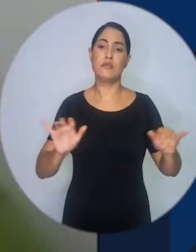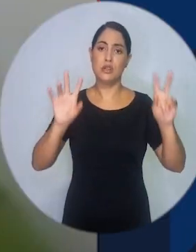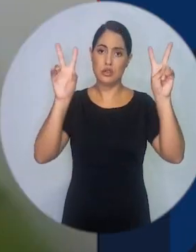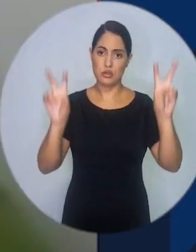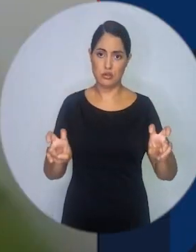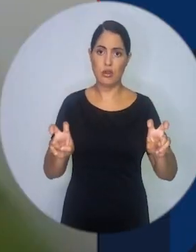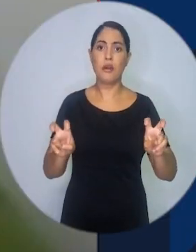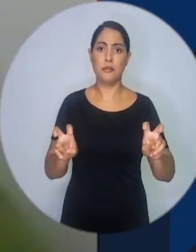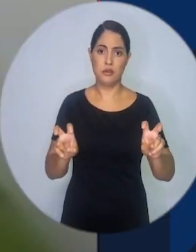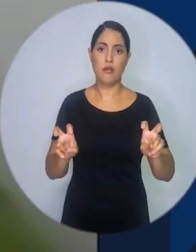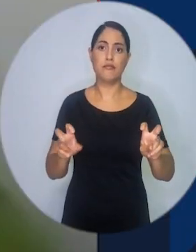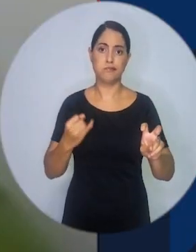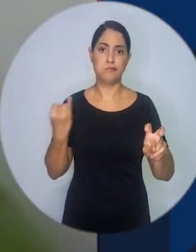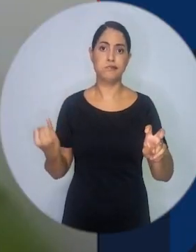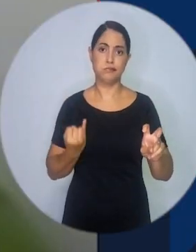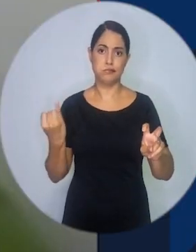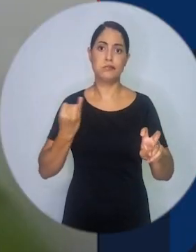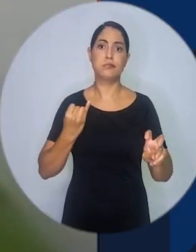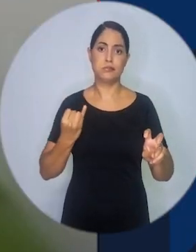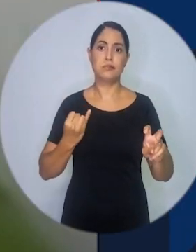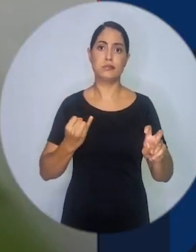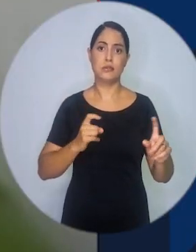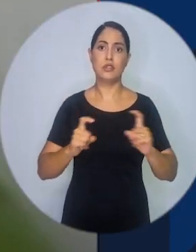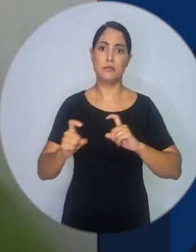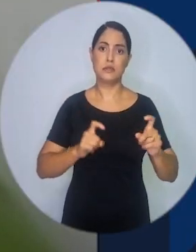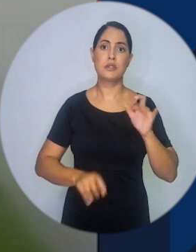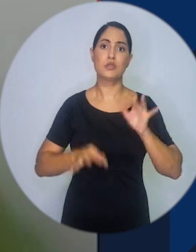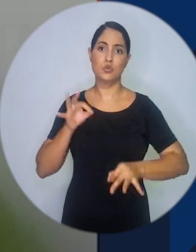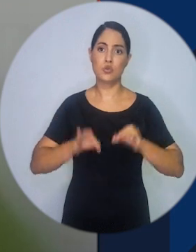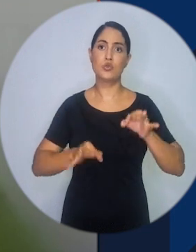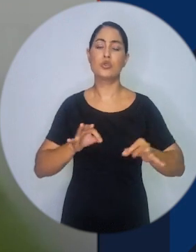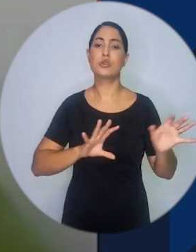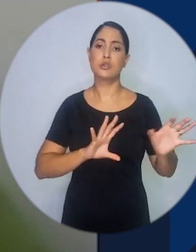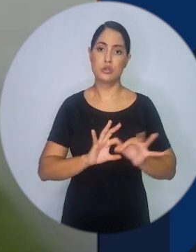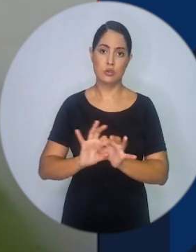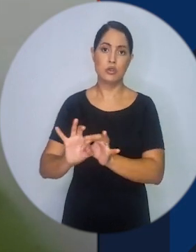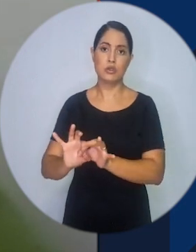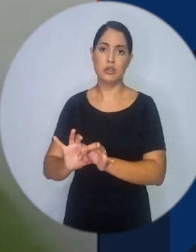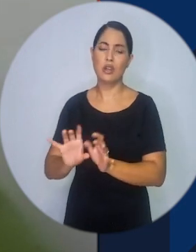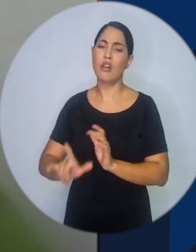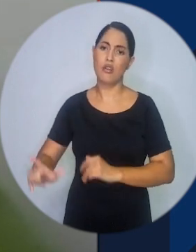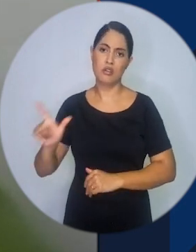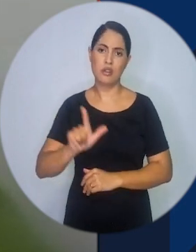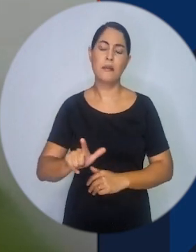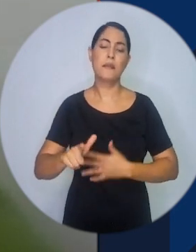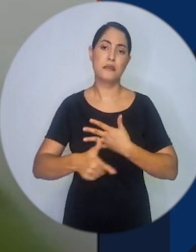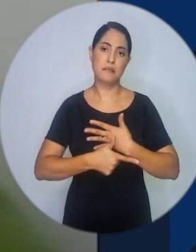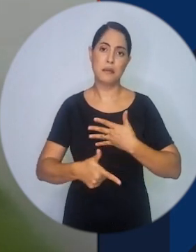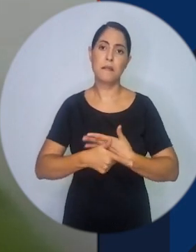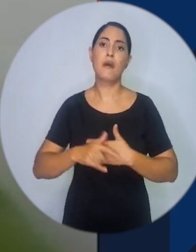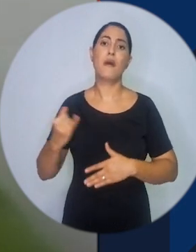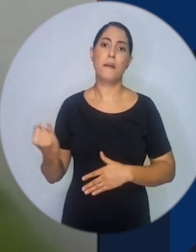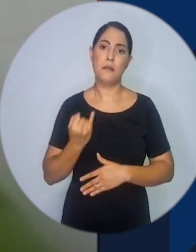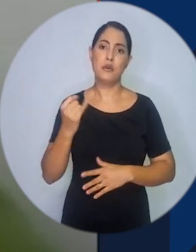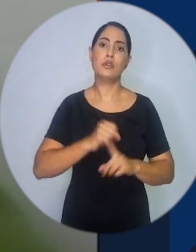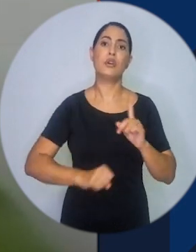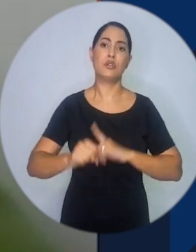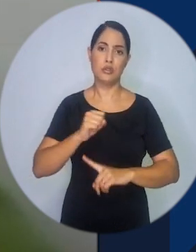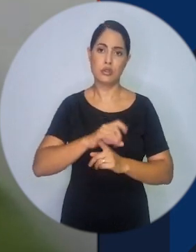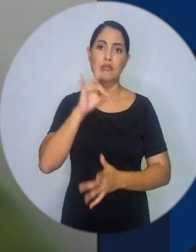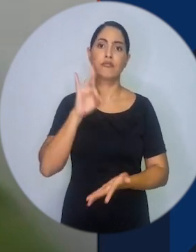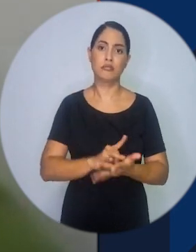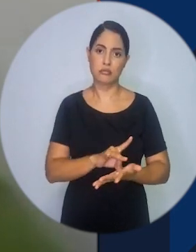estabelece que a advocacia é essencial à administração da justiça. E sendo a advocacia essencial à administração da justiça, a OAB exerce um papel extremamente